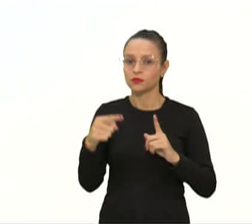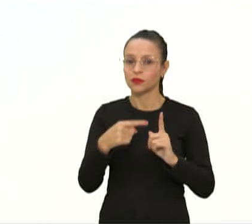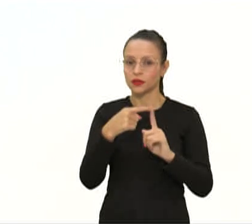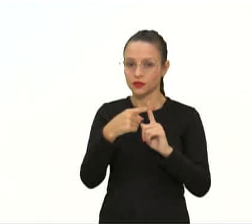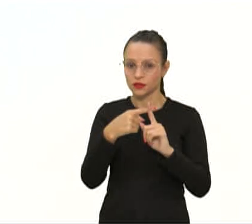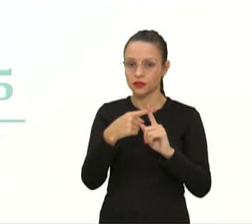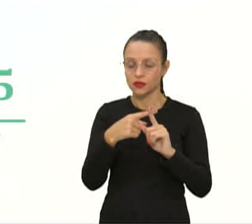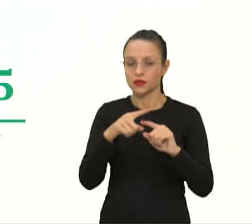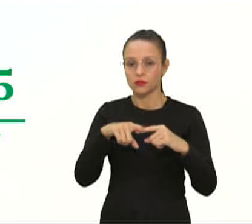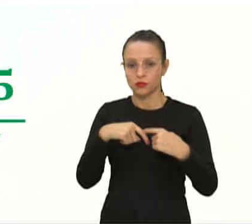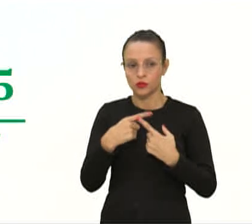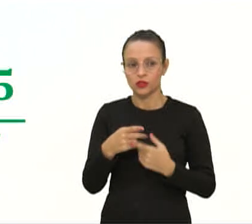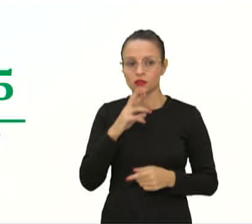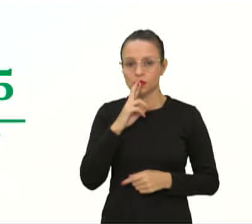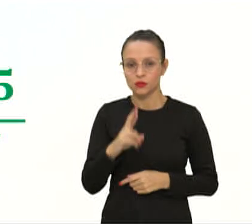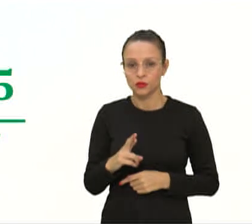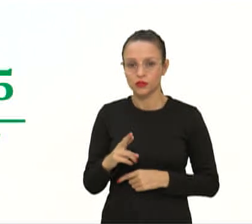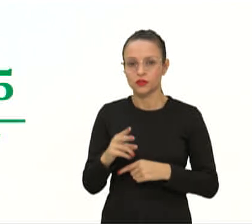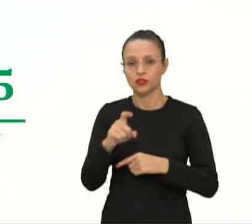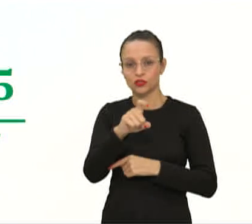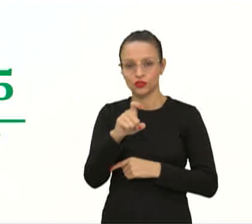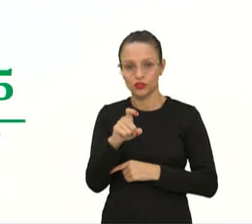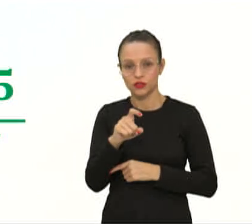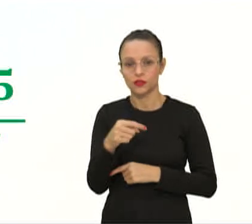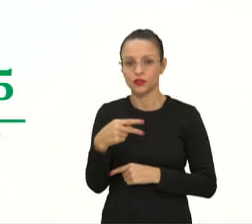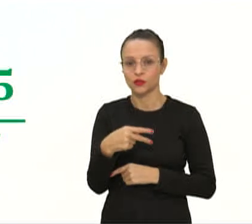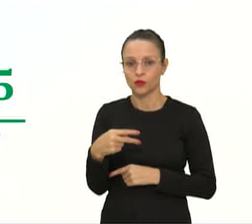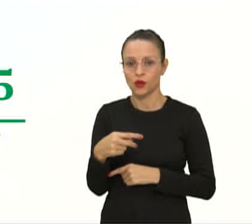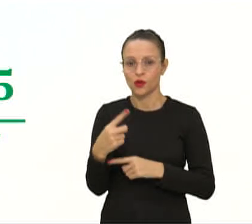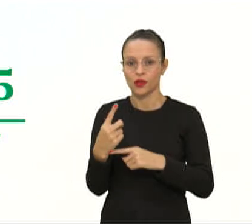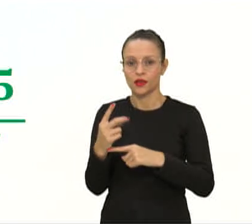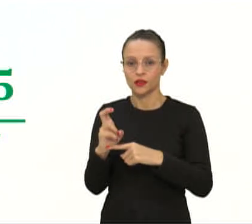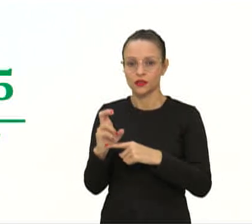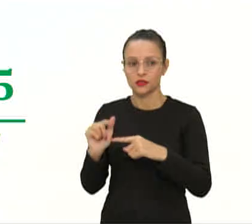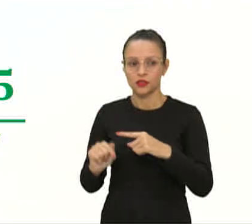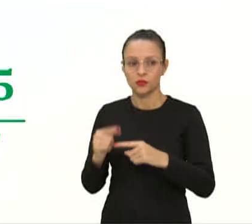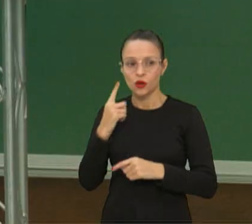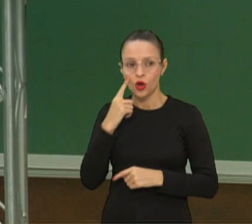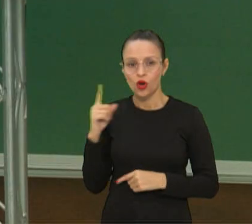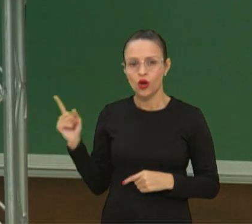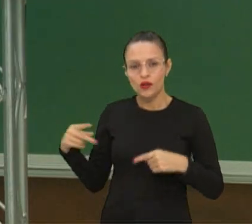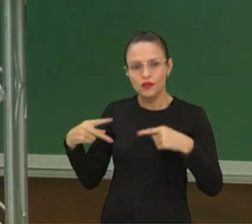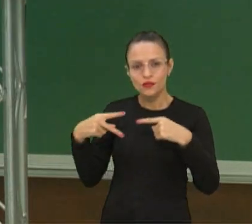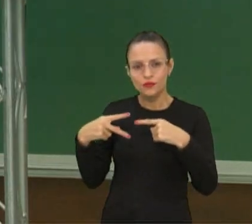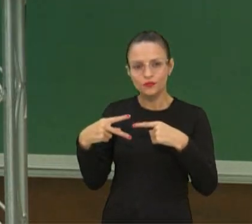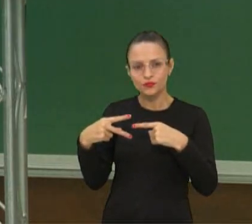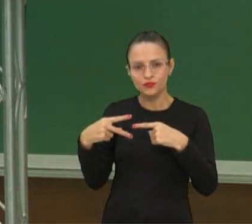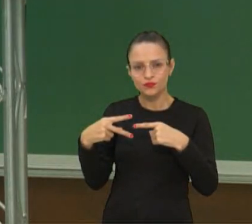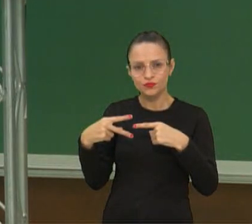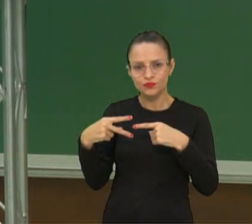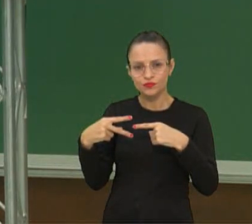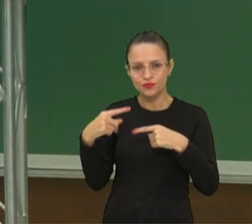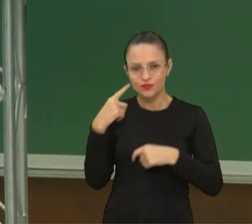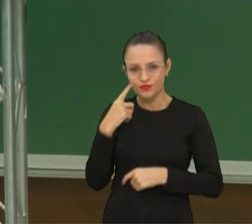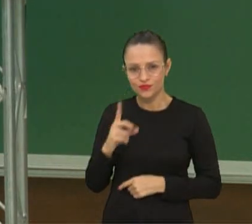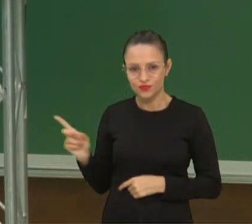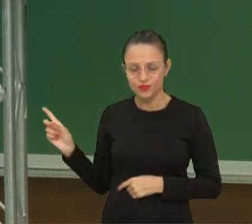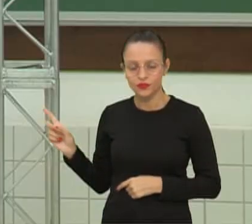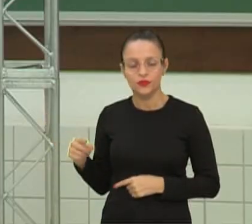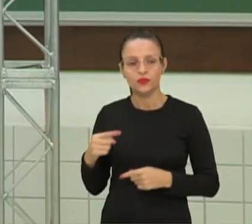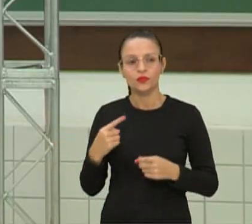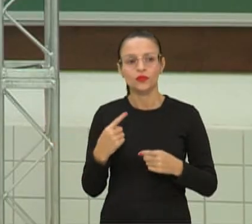Por isso que fica x igual a 15 sétimos. Presta atenção nessa flechinha aqui, eu quero falar dela um pouquinho. Porque